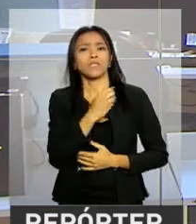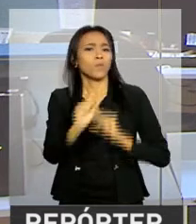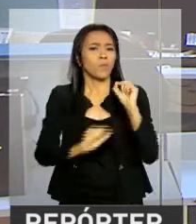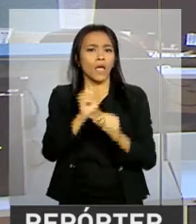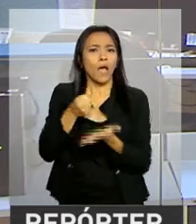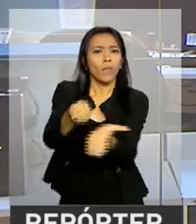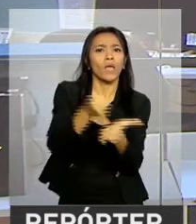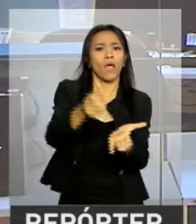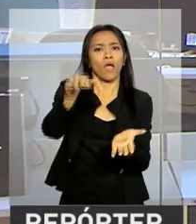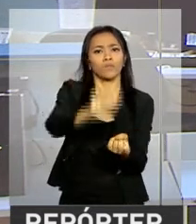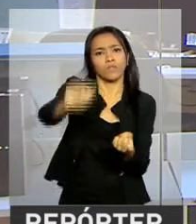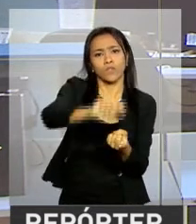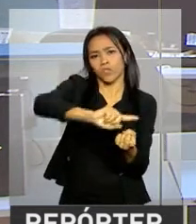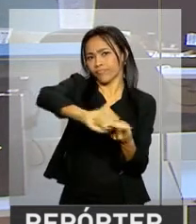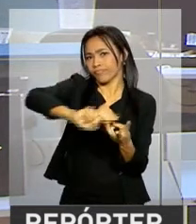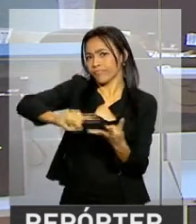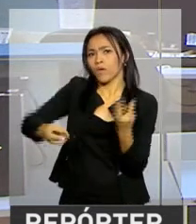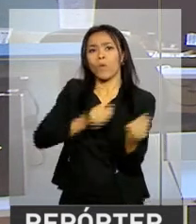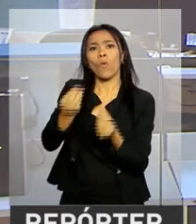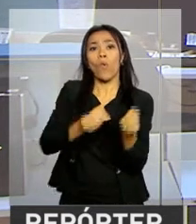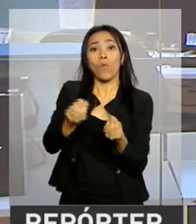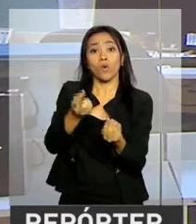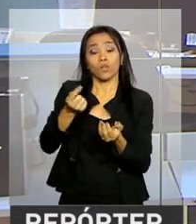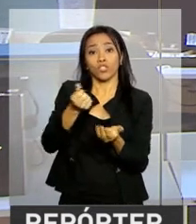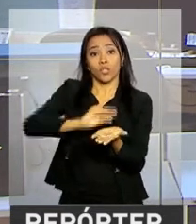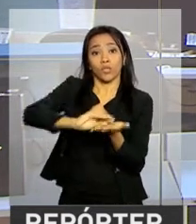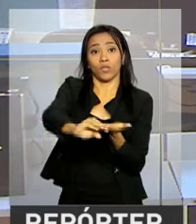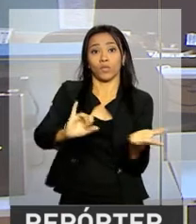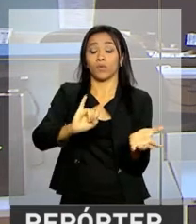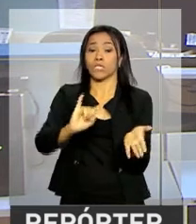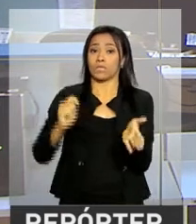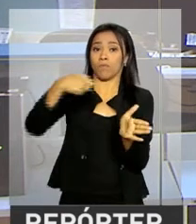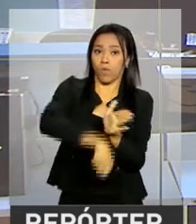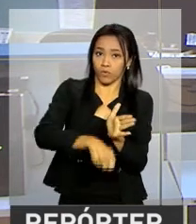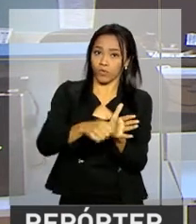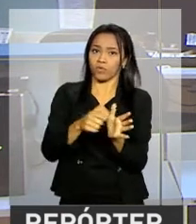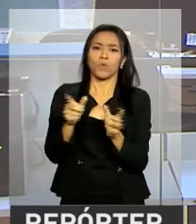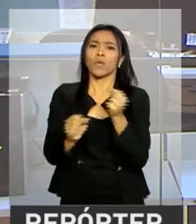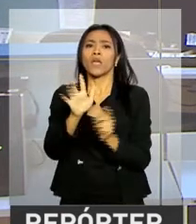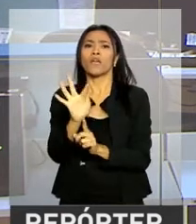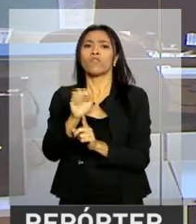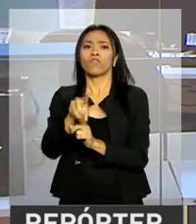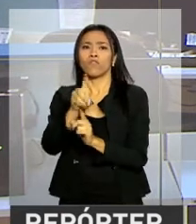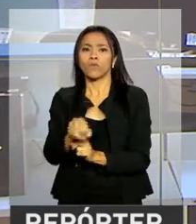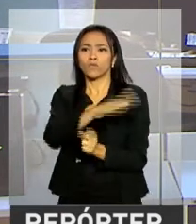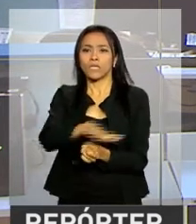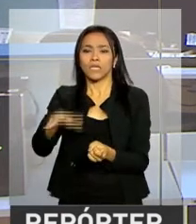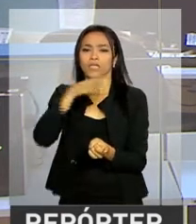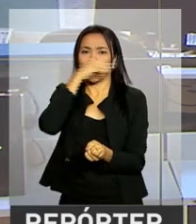organizações sociais por meio de doação no imposto de renda aos fundos dos direitos da criança e do